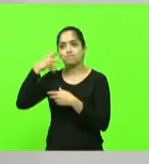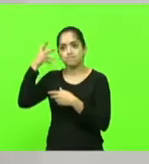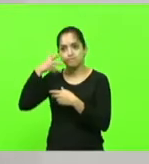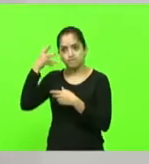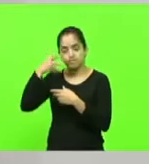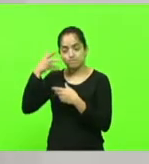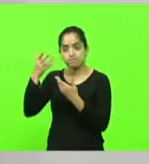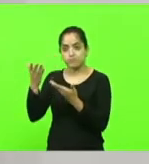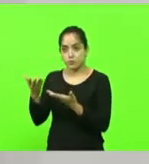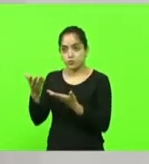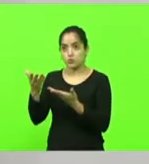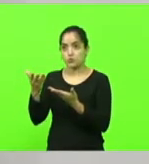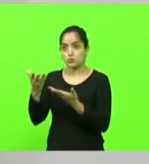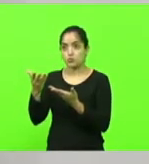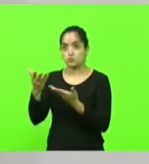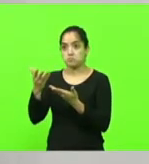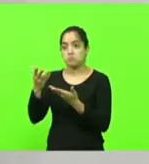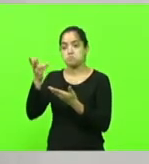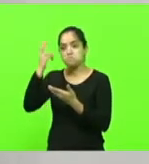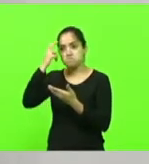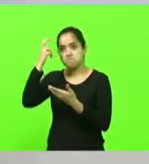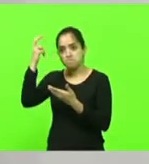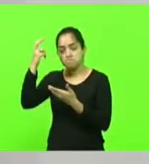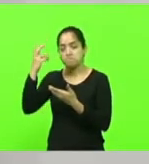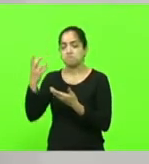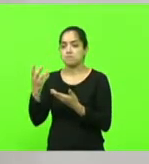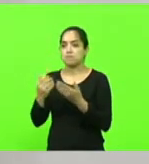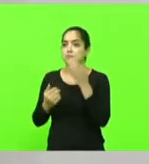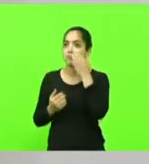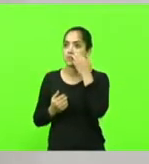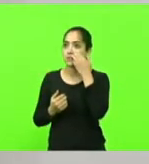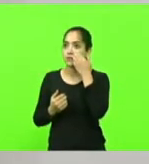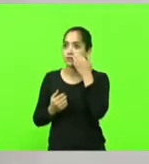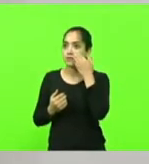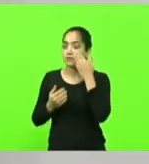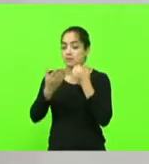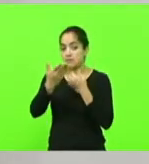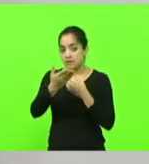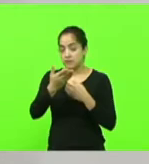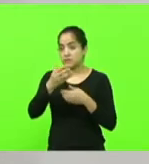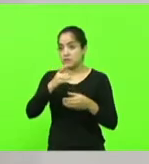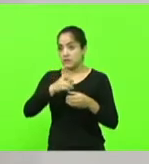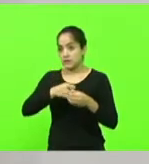contundentes, inteligentes e inflamados. Quem é de Blumenau sabe.